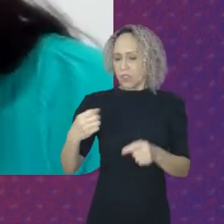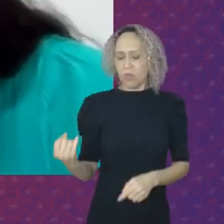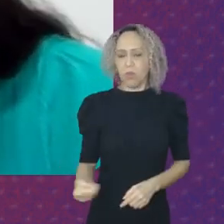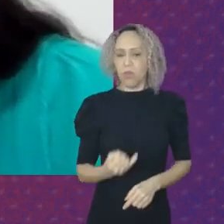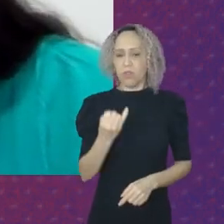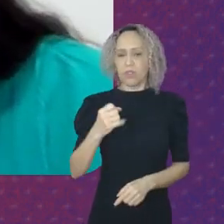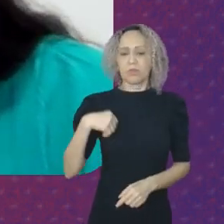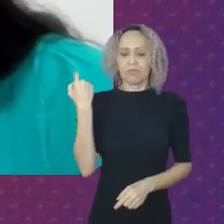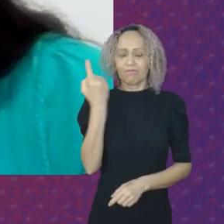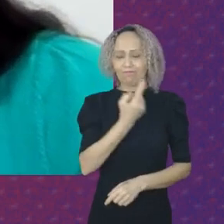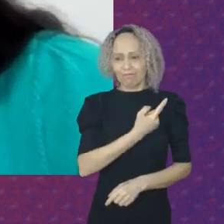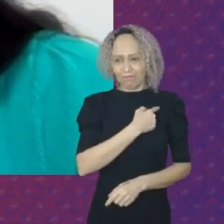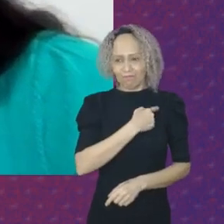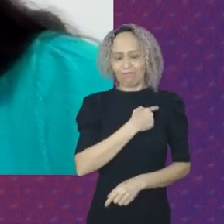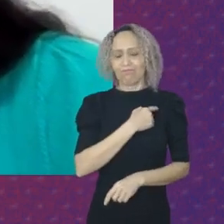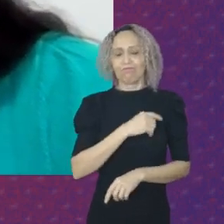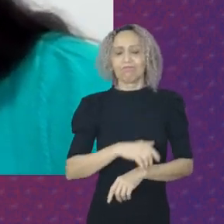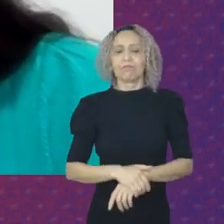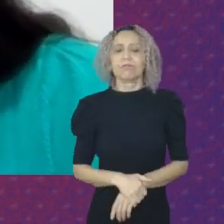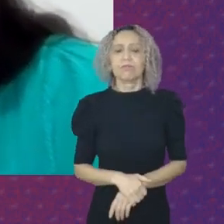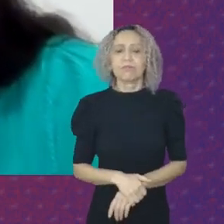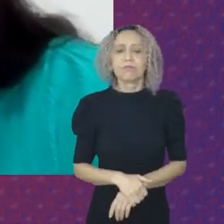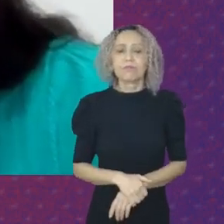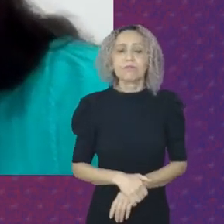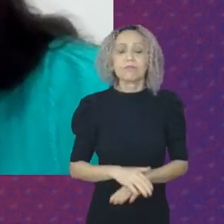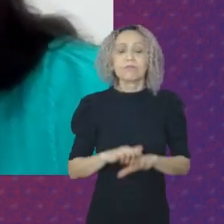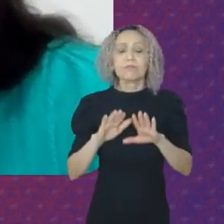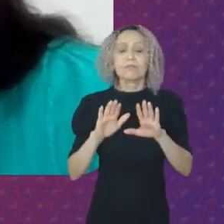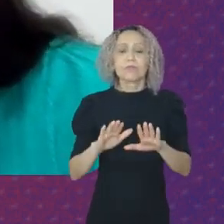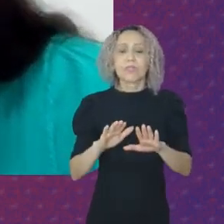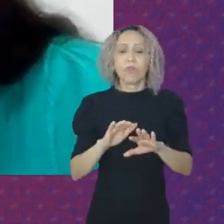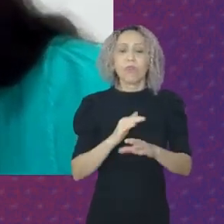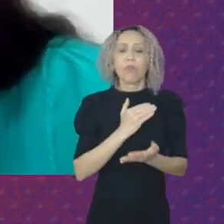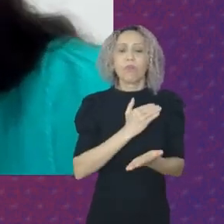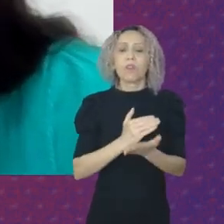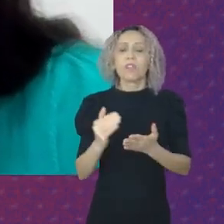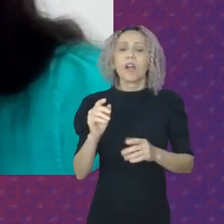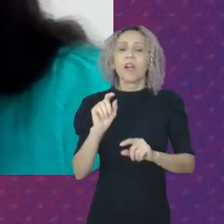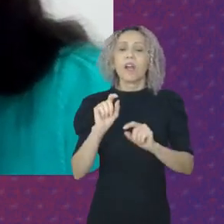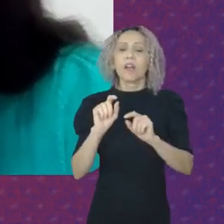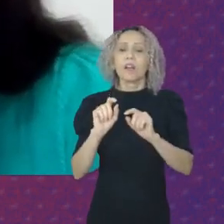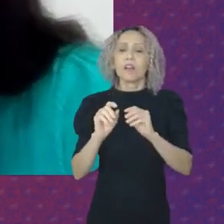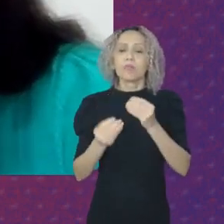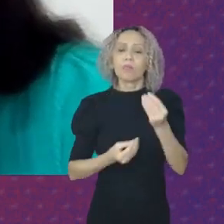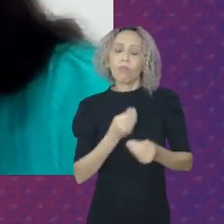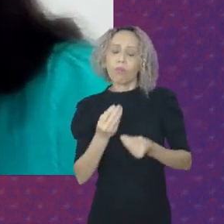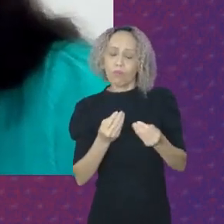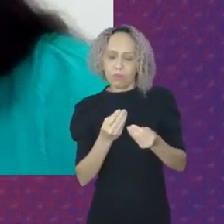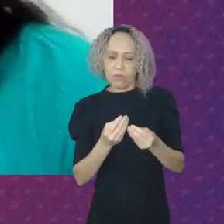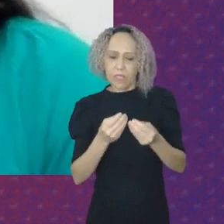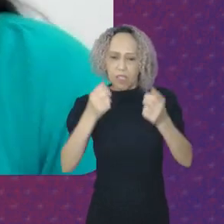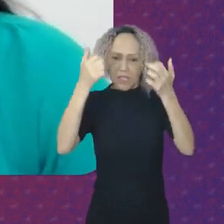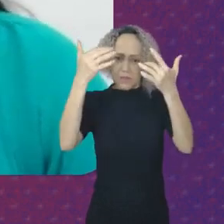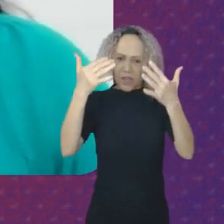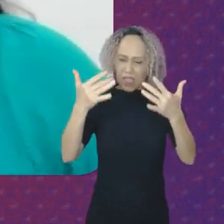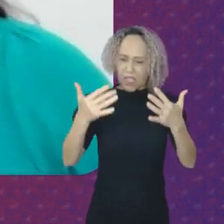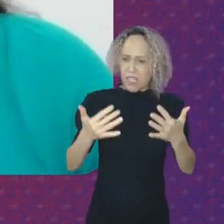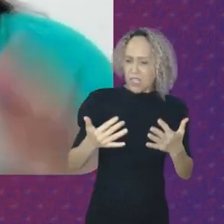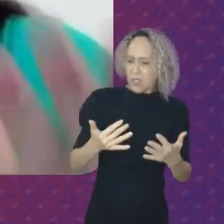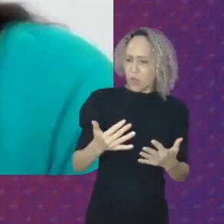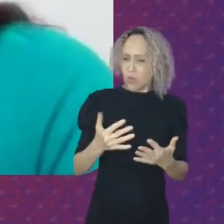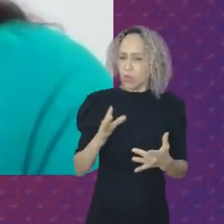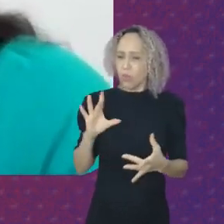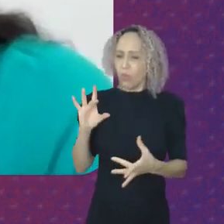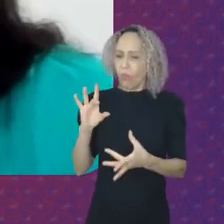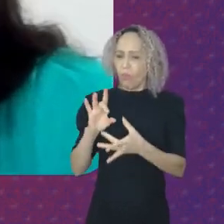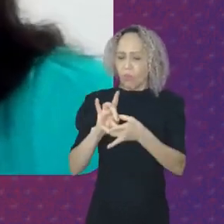todas e todos nós, né? Então, eu vou iniciar falando um pouco sobre esse panorama histórico. Eu